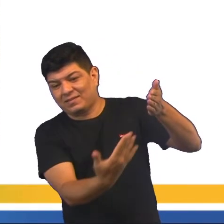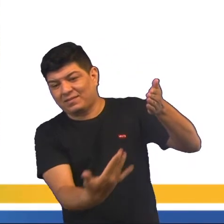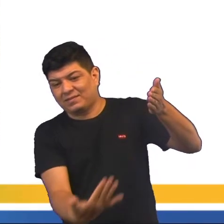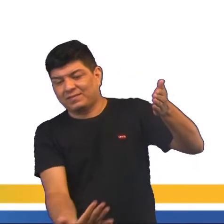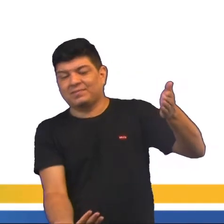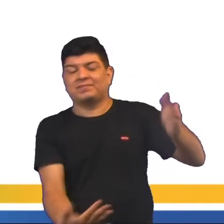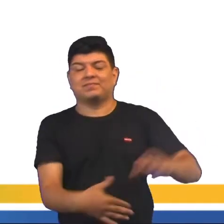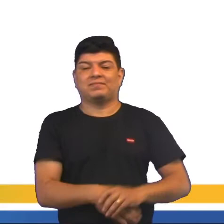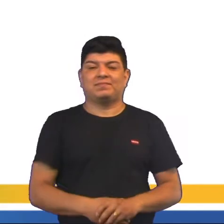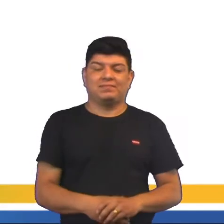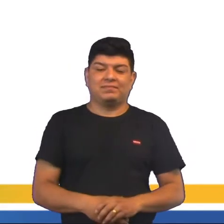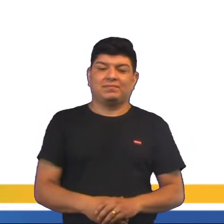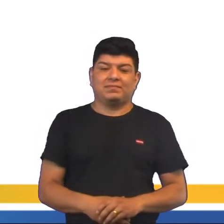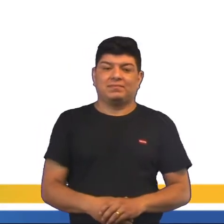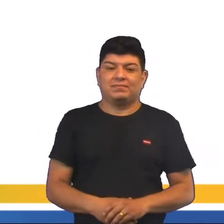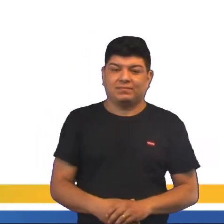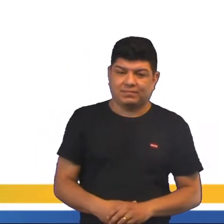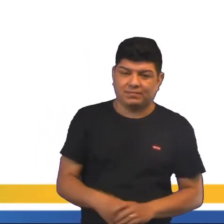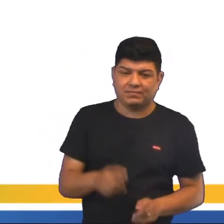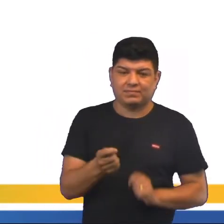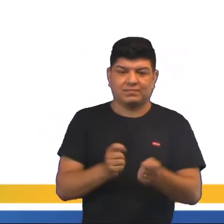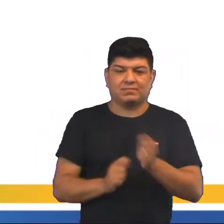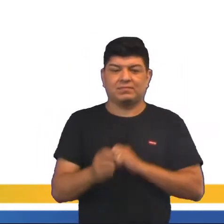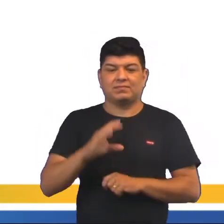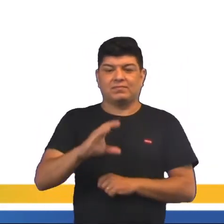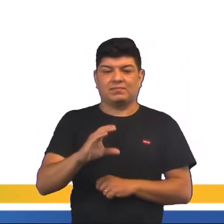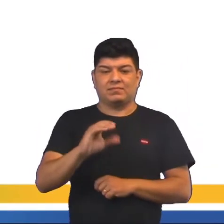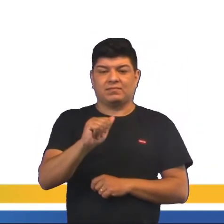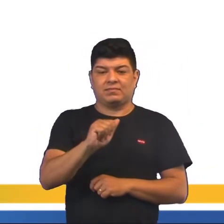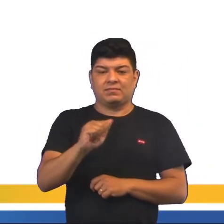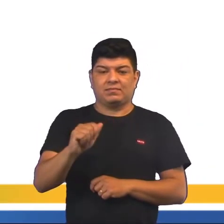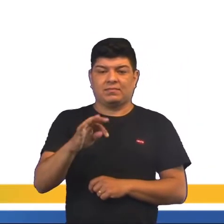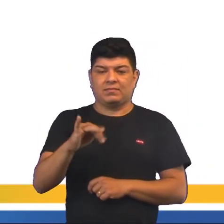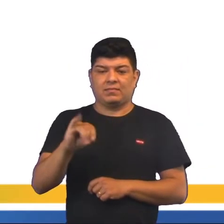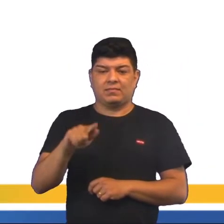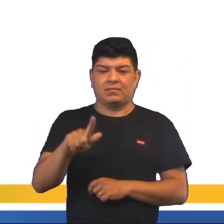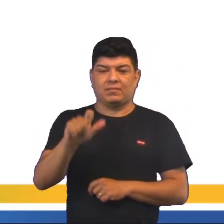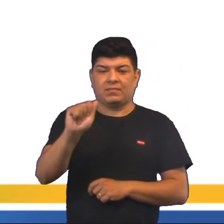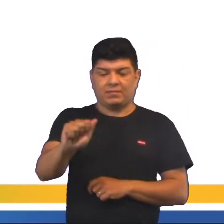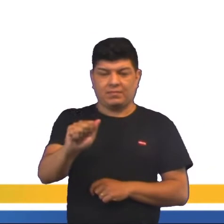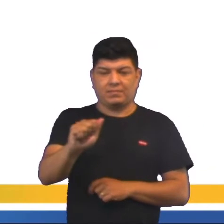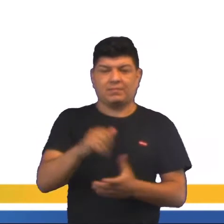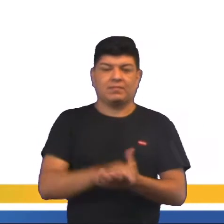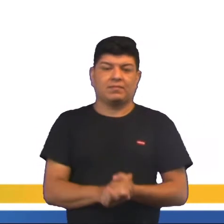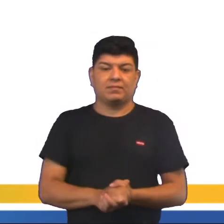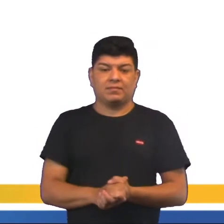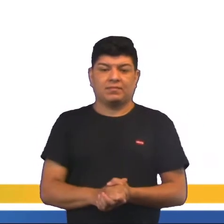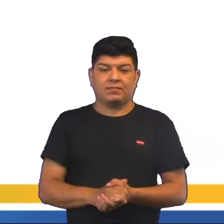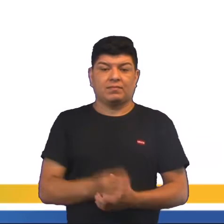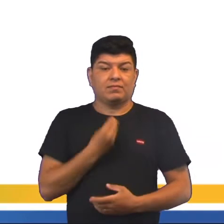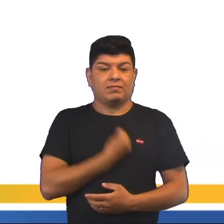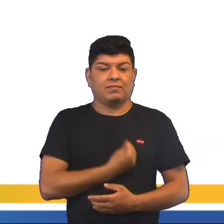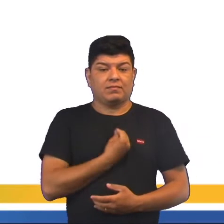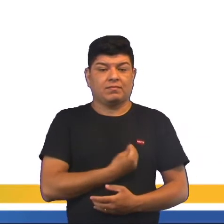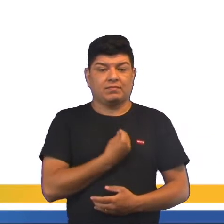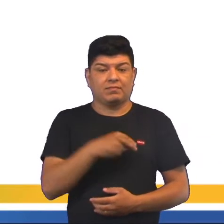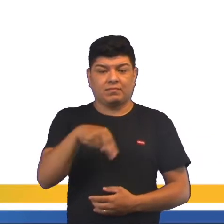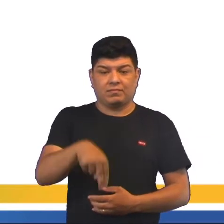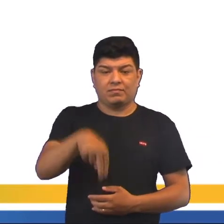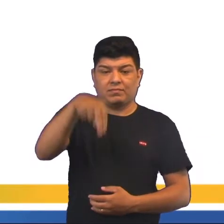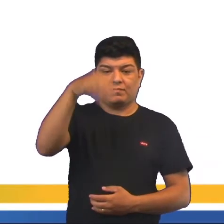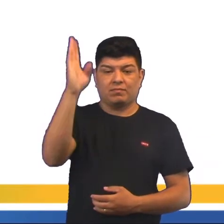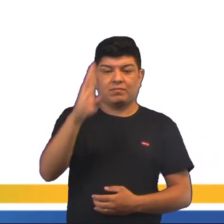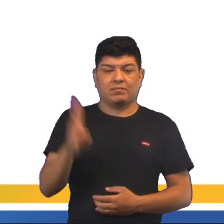está nessa queda livre. E o domínio das Caatingas, qual o perfil dele então? Ele está situado no